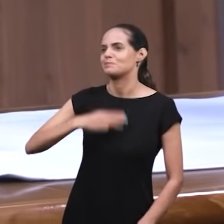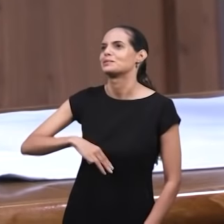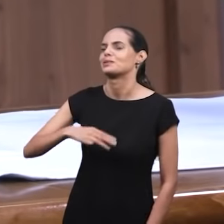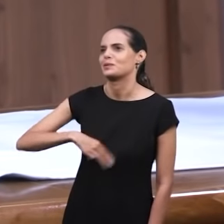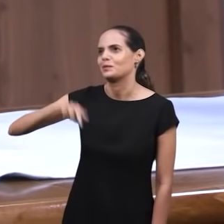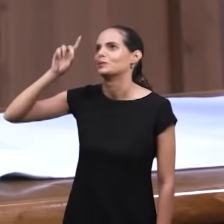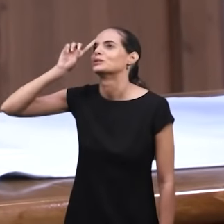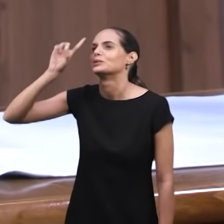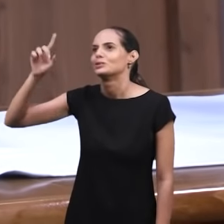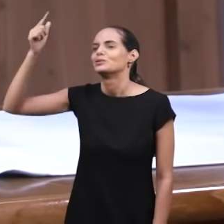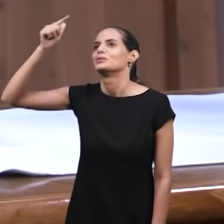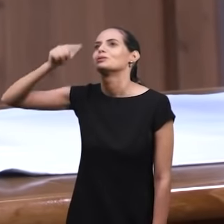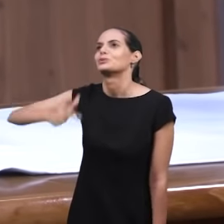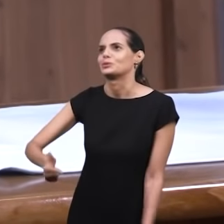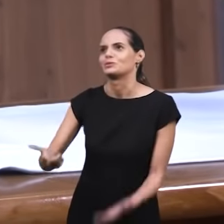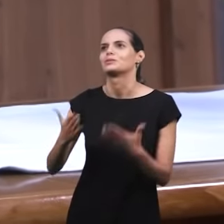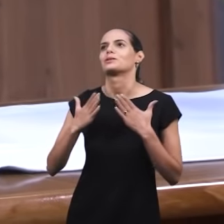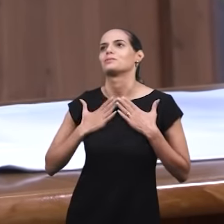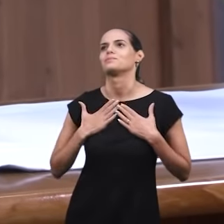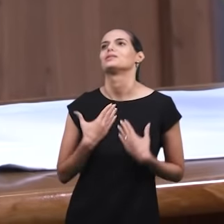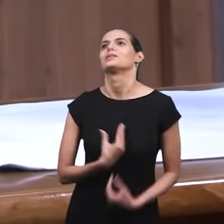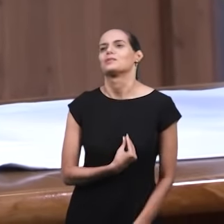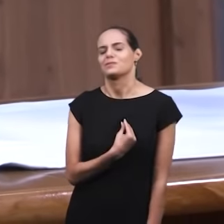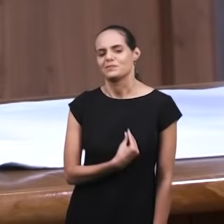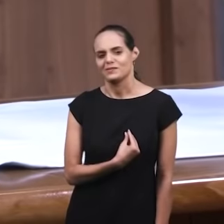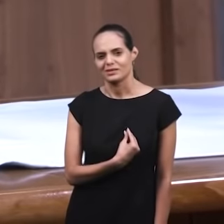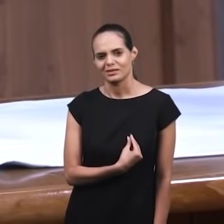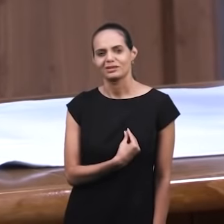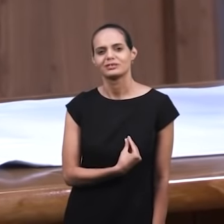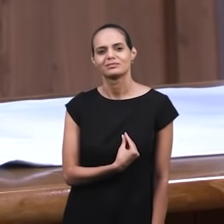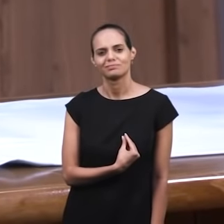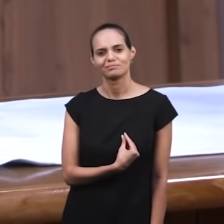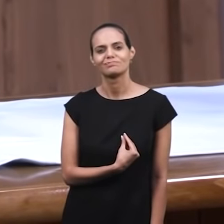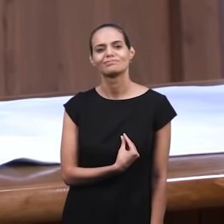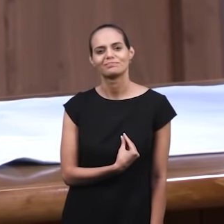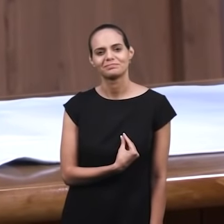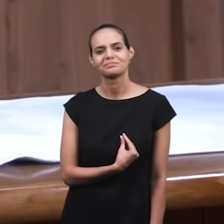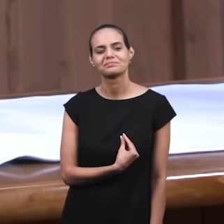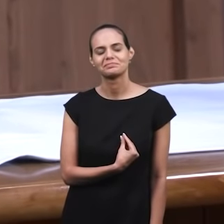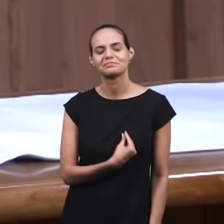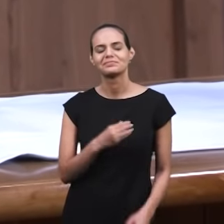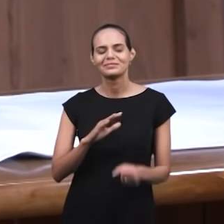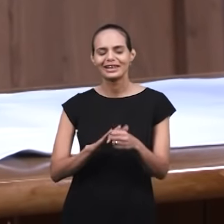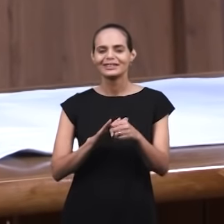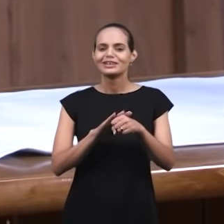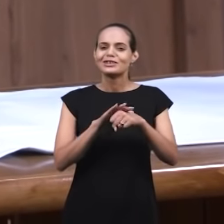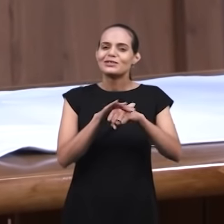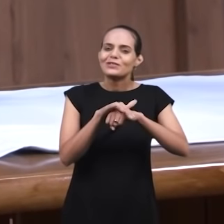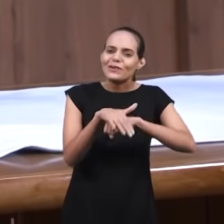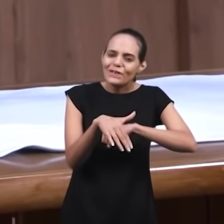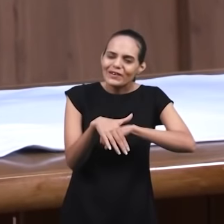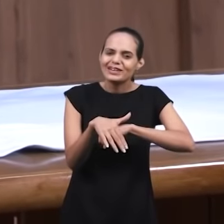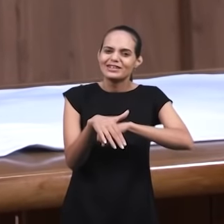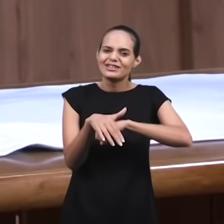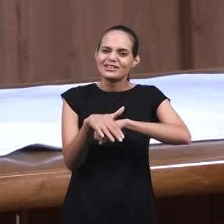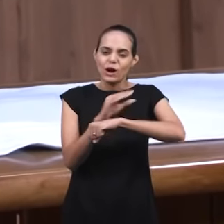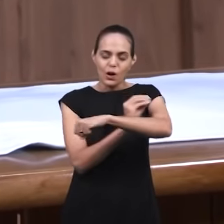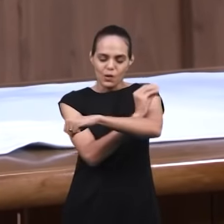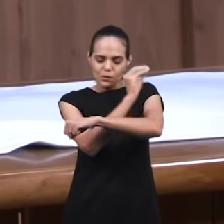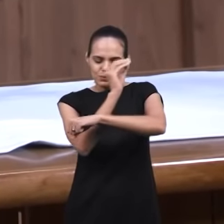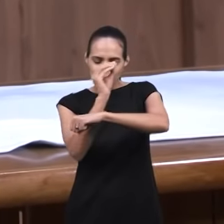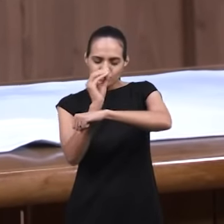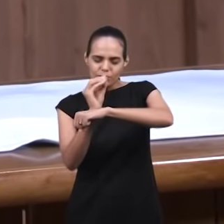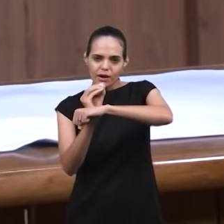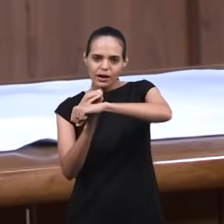se renovando sobre as nossas vidas. Ao longo da noite que passou, o orvalho da sua bênção não deixou de cair sobre